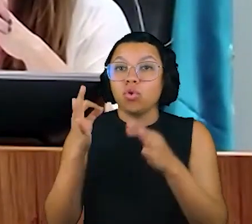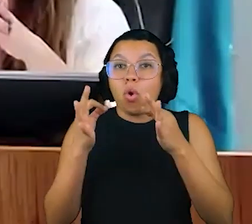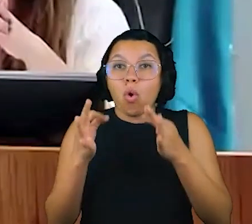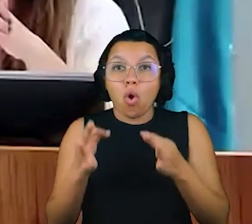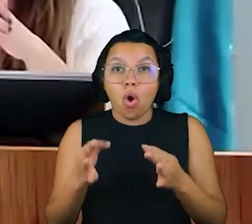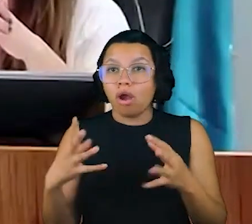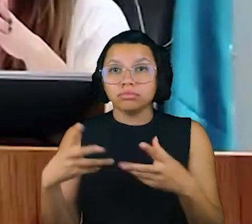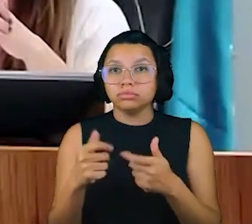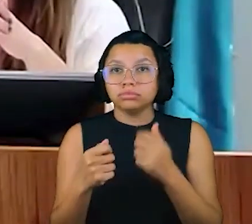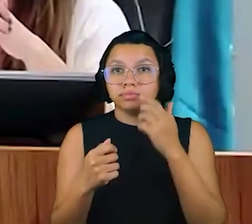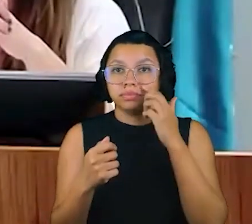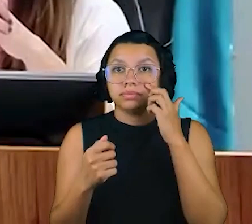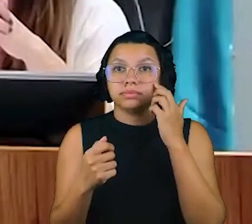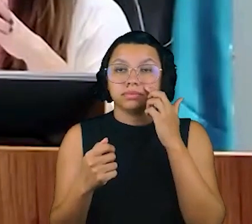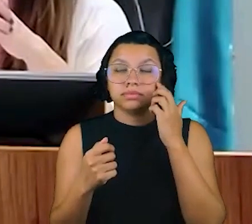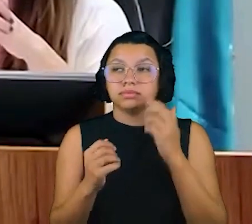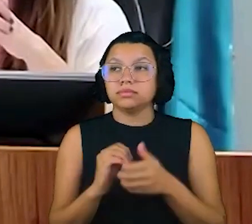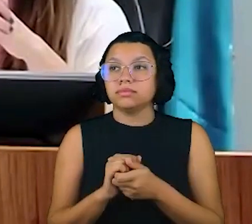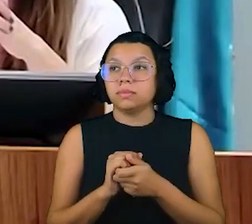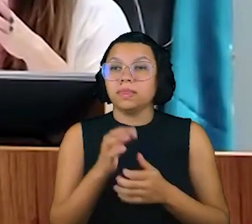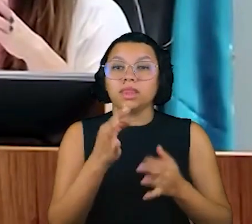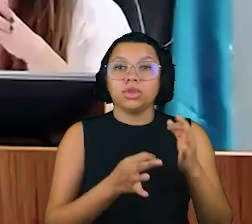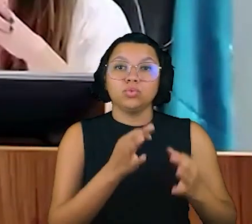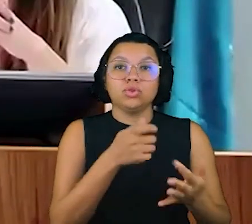confirmamos tudo. A juíza